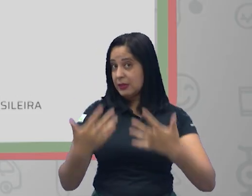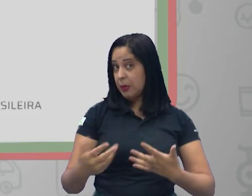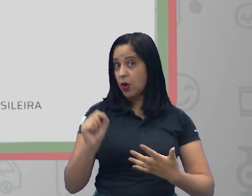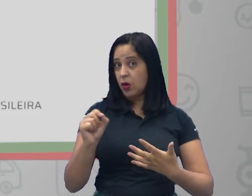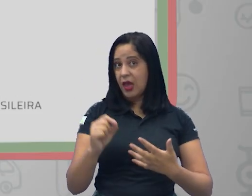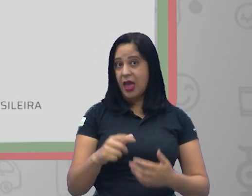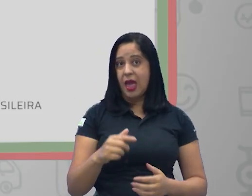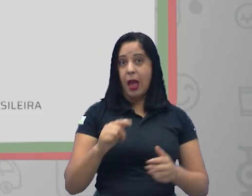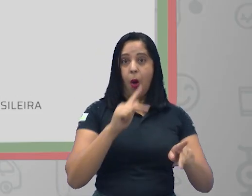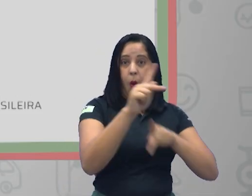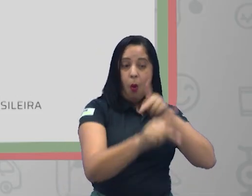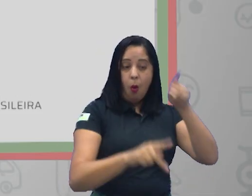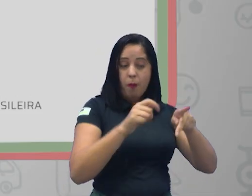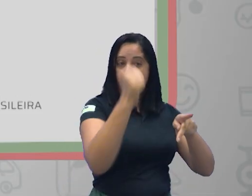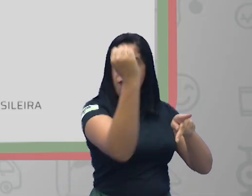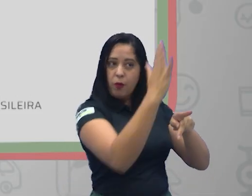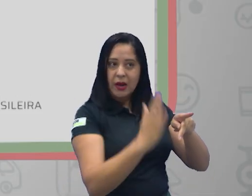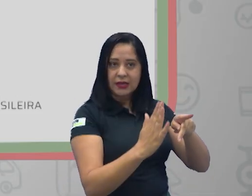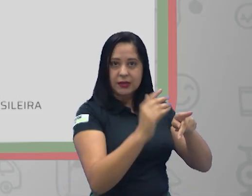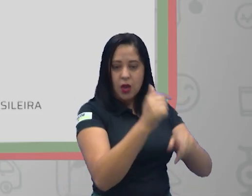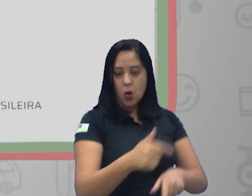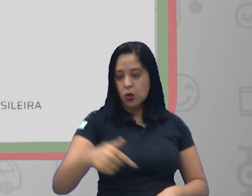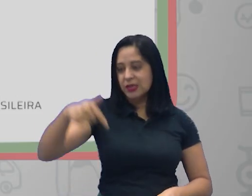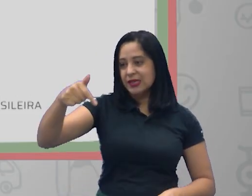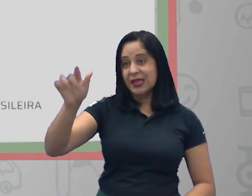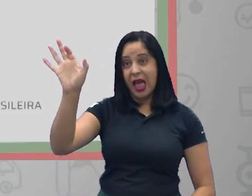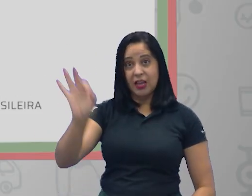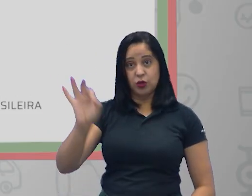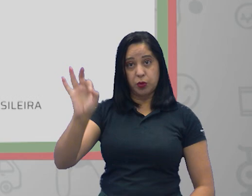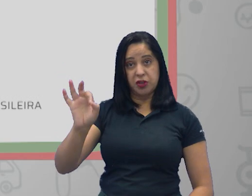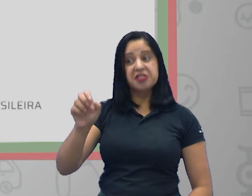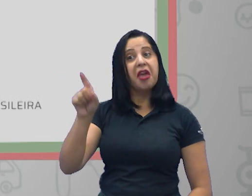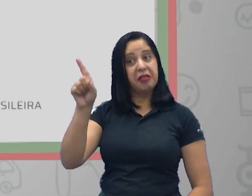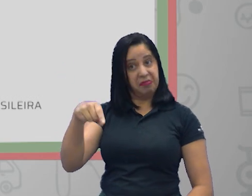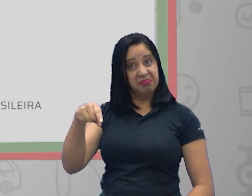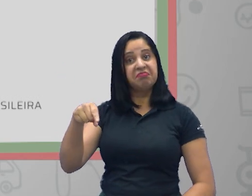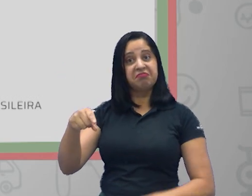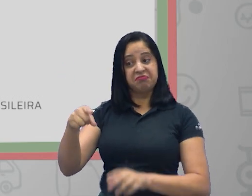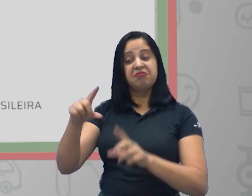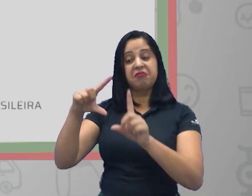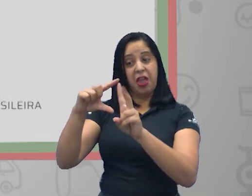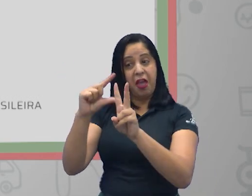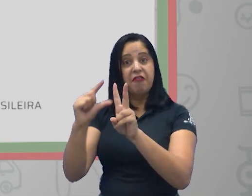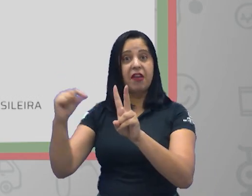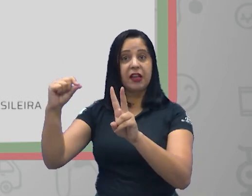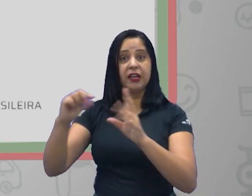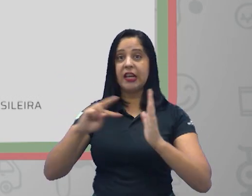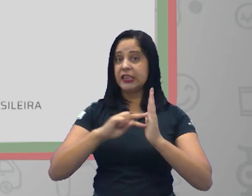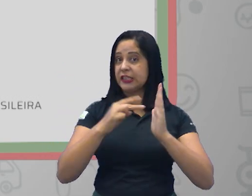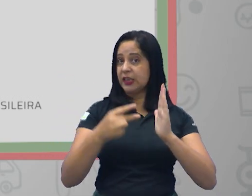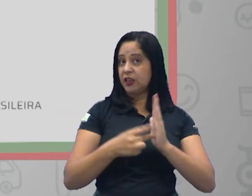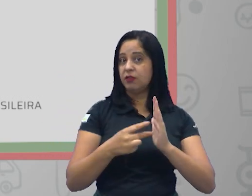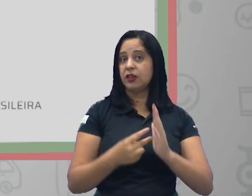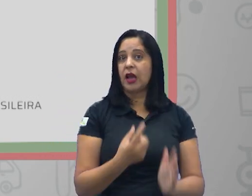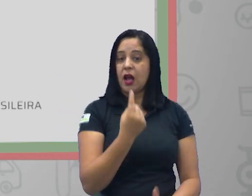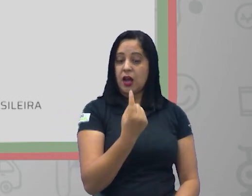de 7% da população brasileira declara-se vegana, o que representa